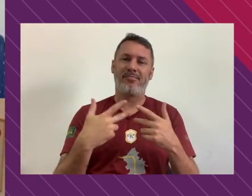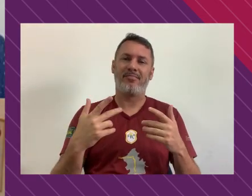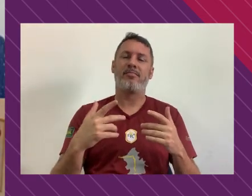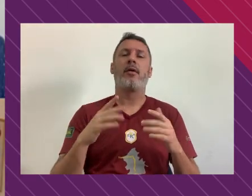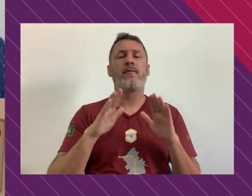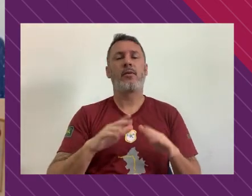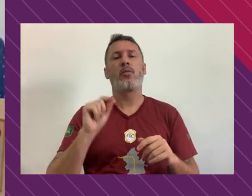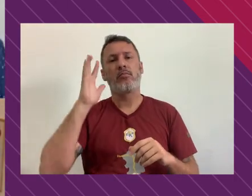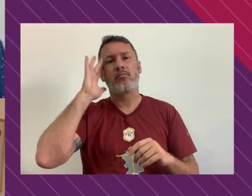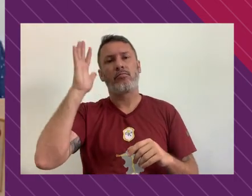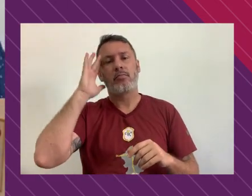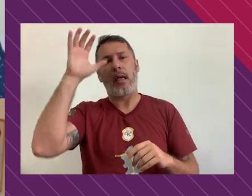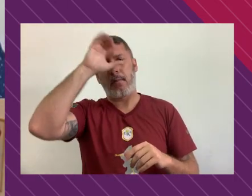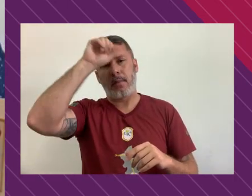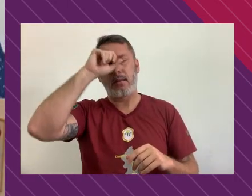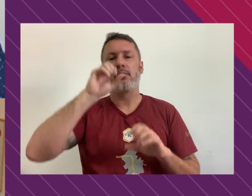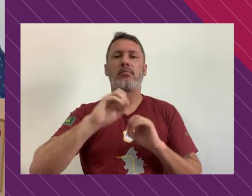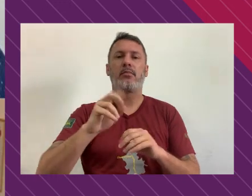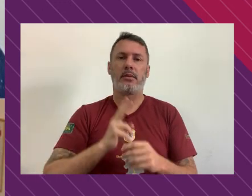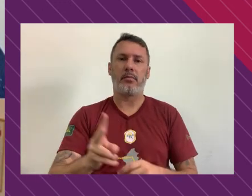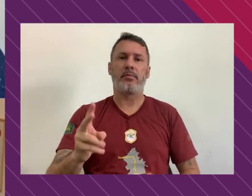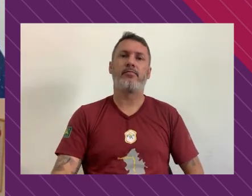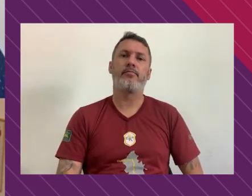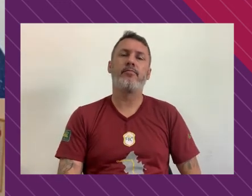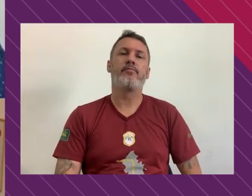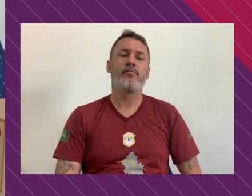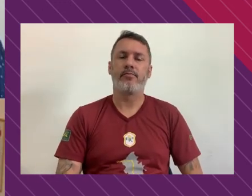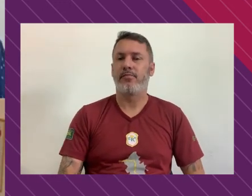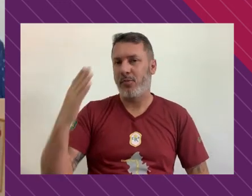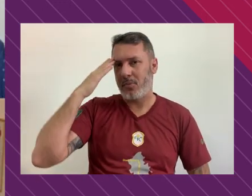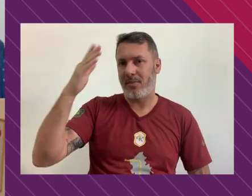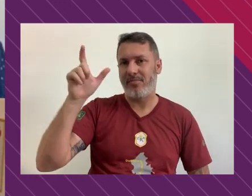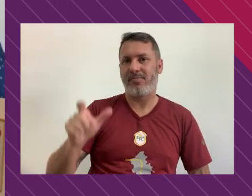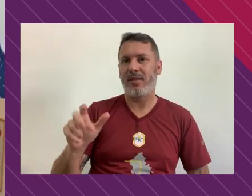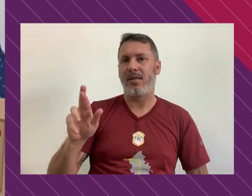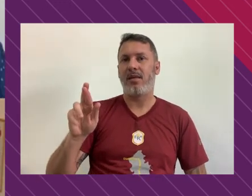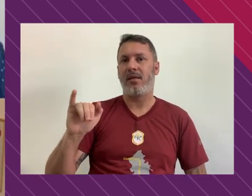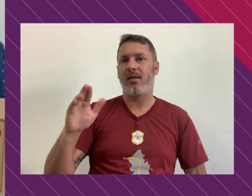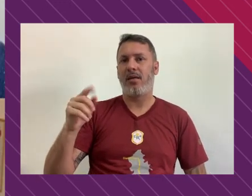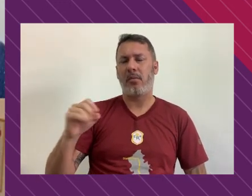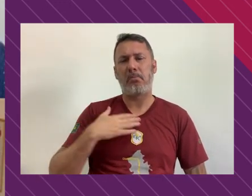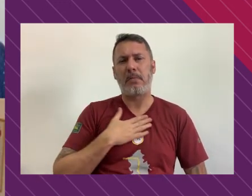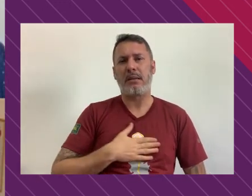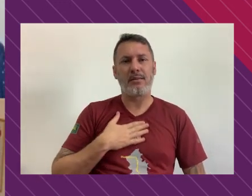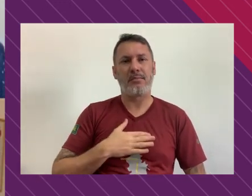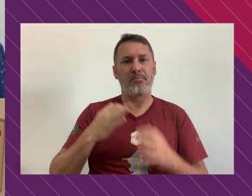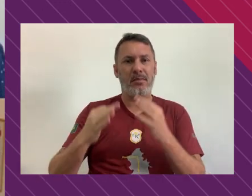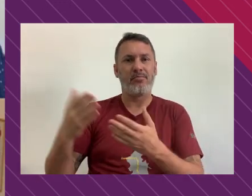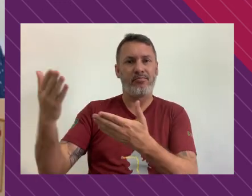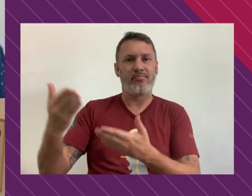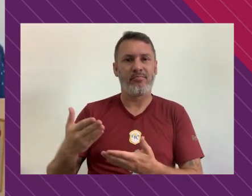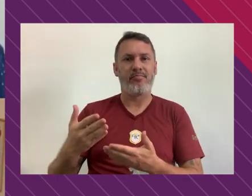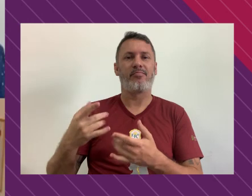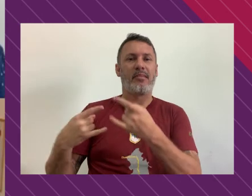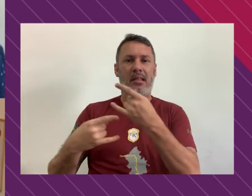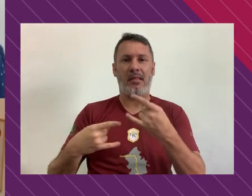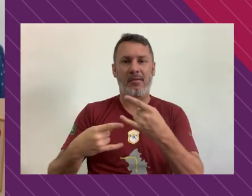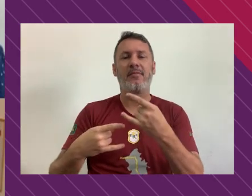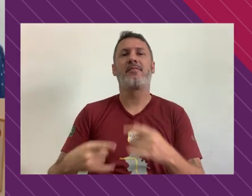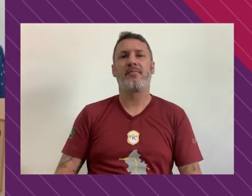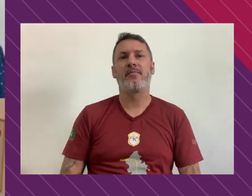tenha desenvolvido, né? Mas ela está aplicando de outras maneiras. Então, é o teu caso. Eu fico imaginando a riqueza que pode